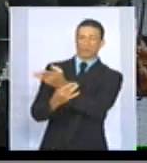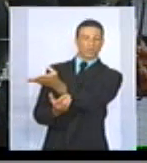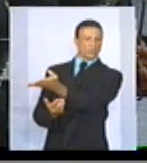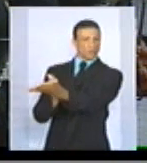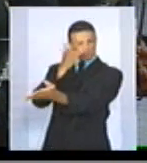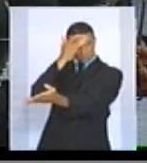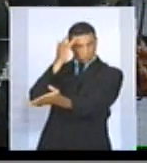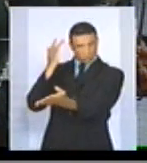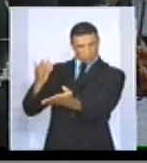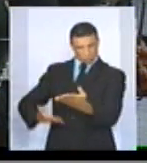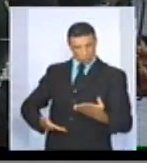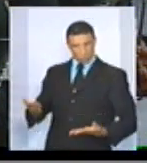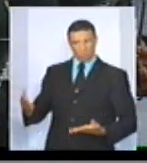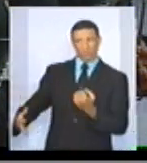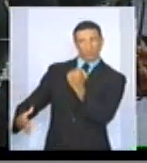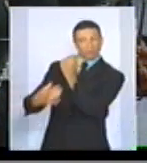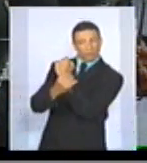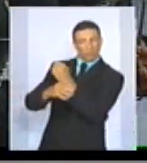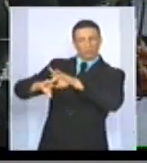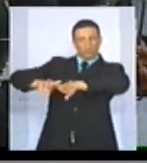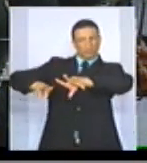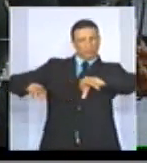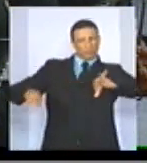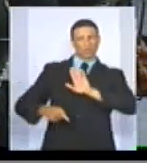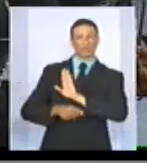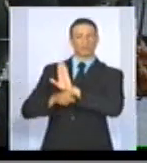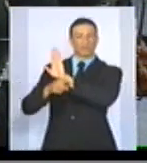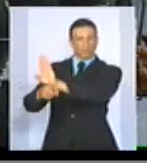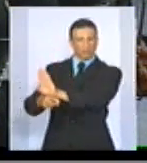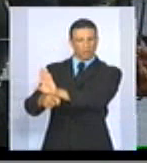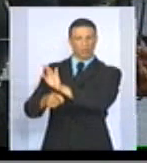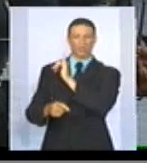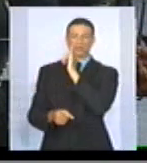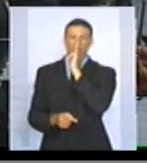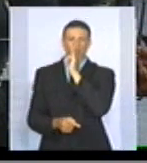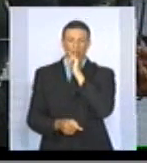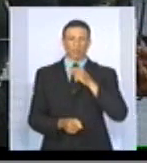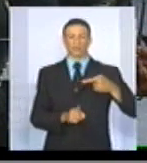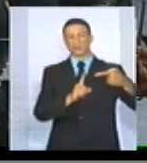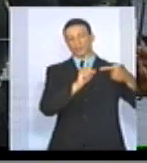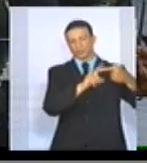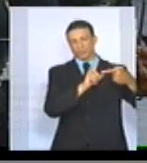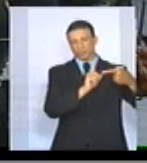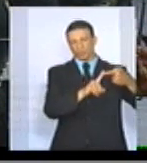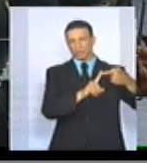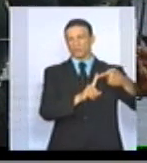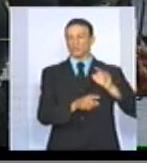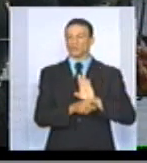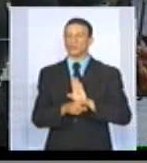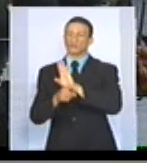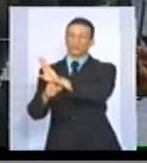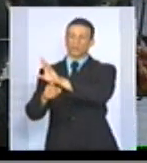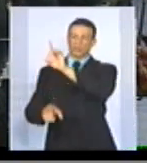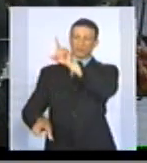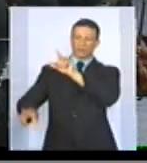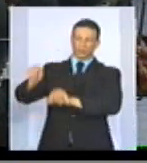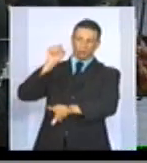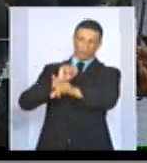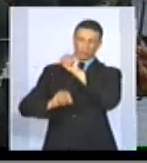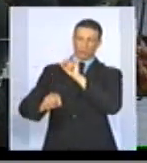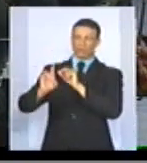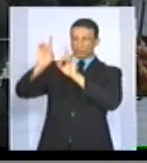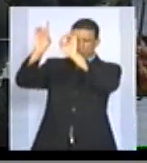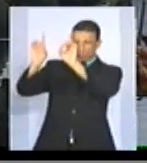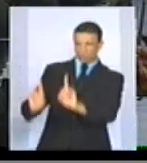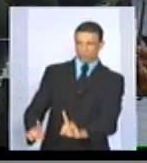consumidor, de diversas formas. Esses princípios significam, portanto, que a regulação democrática não restringe os direitos